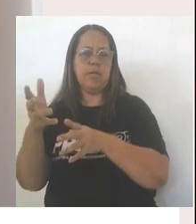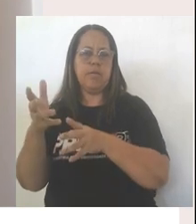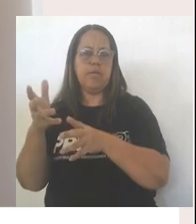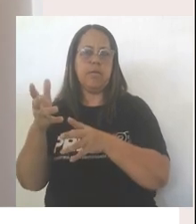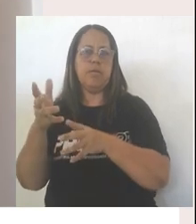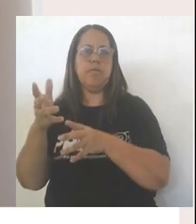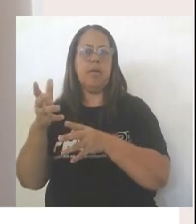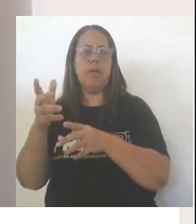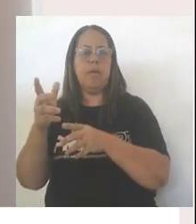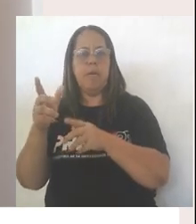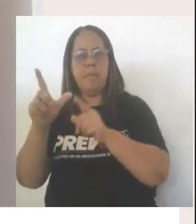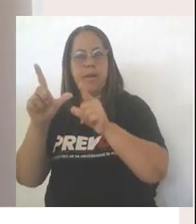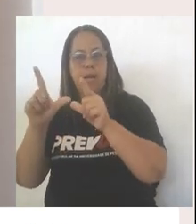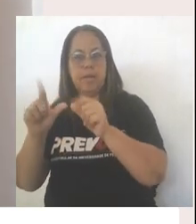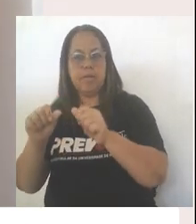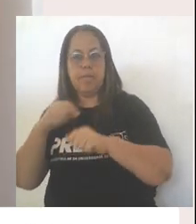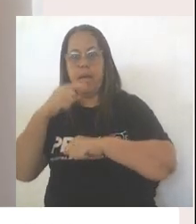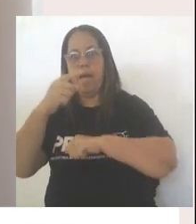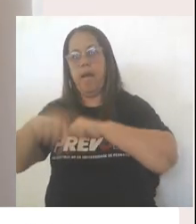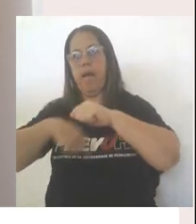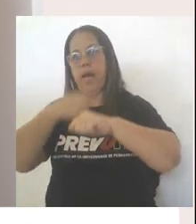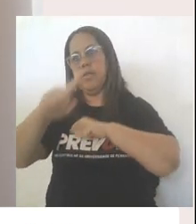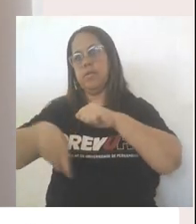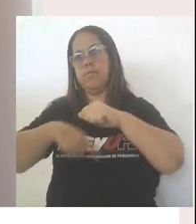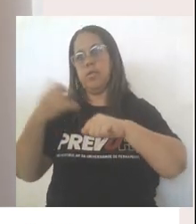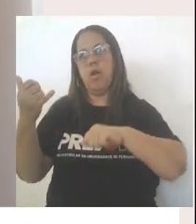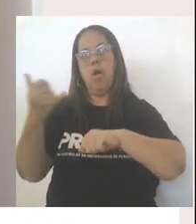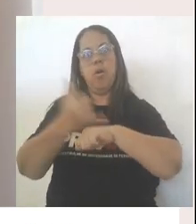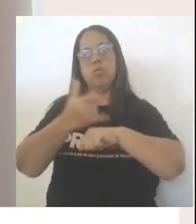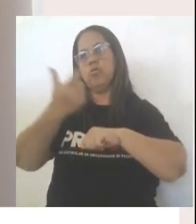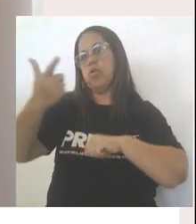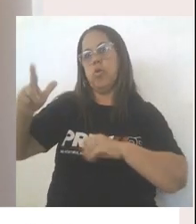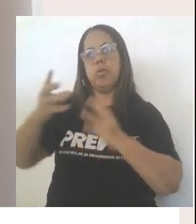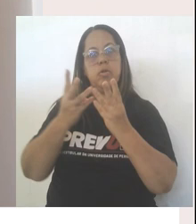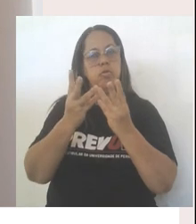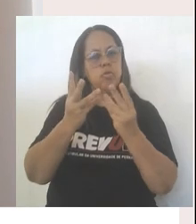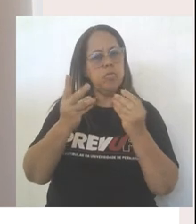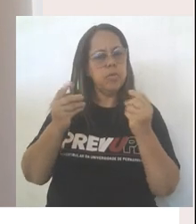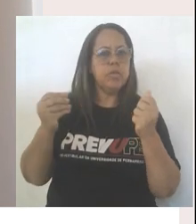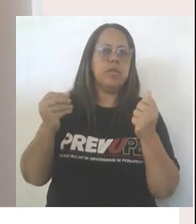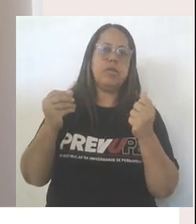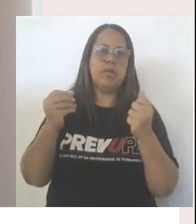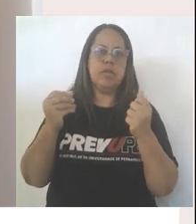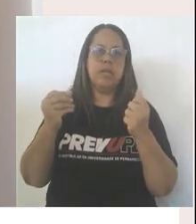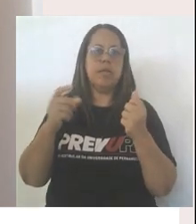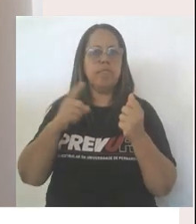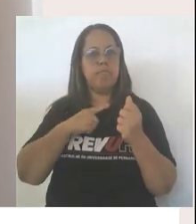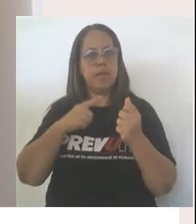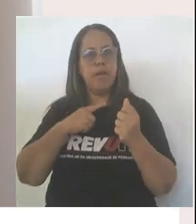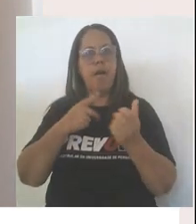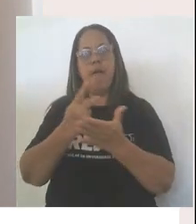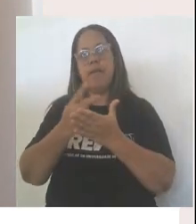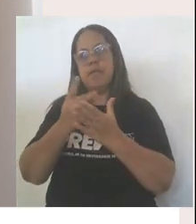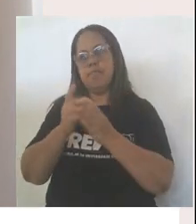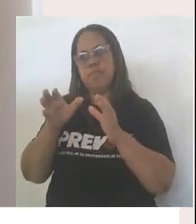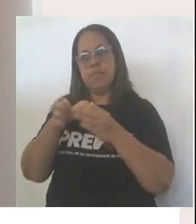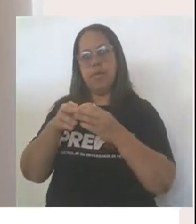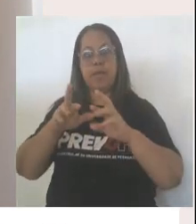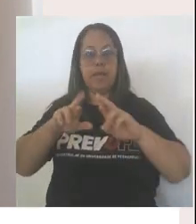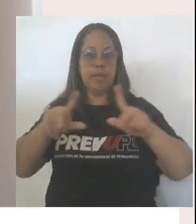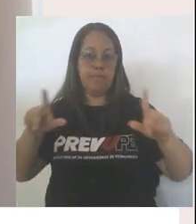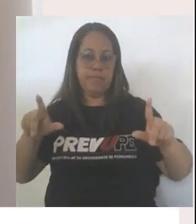para reduzir átomos ou íons de outra substância química, geralmente formando um composto diferente.